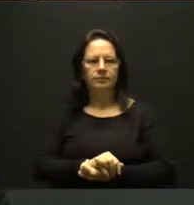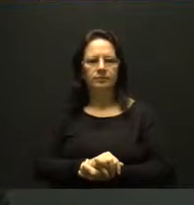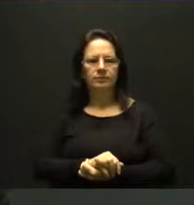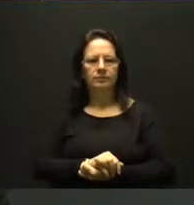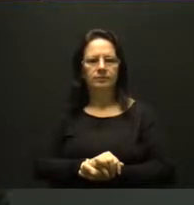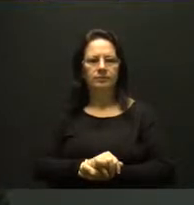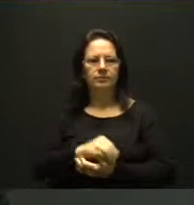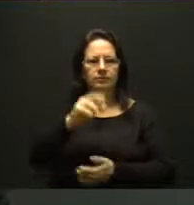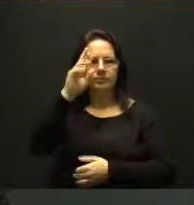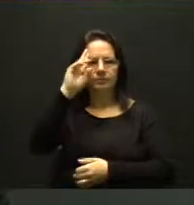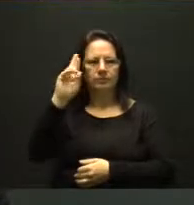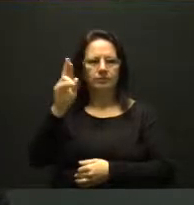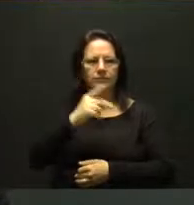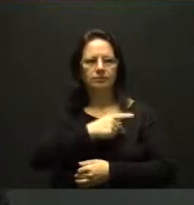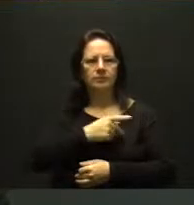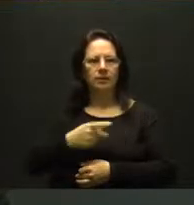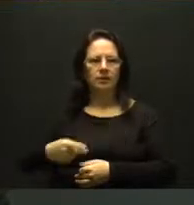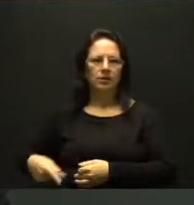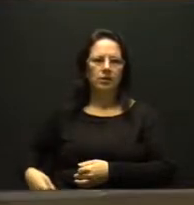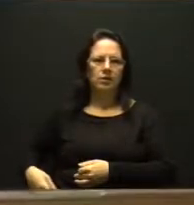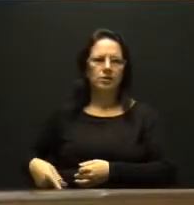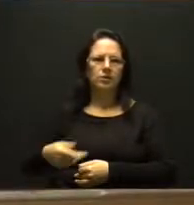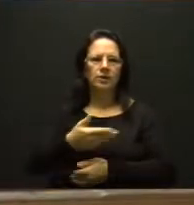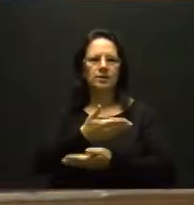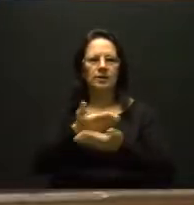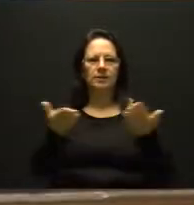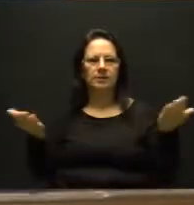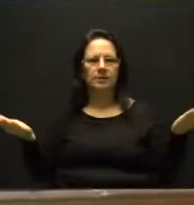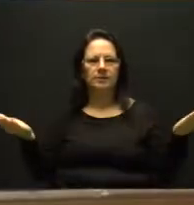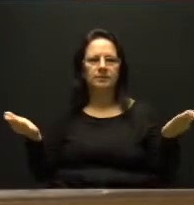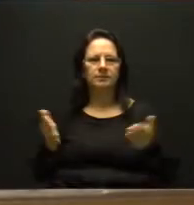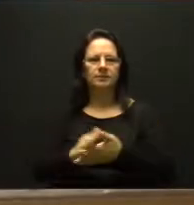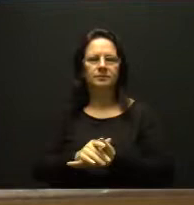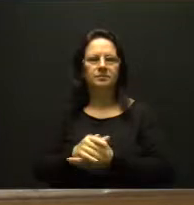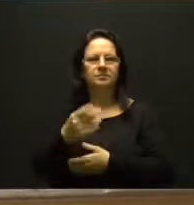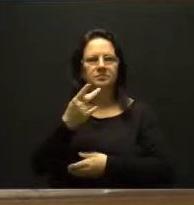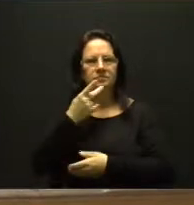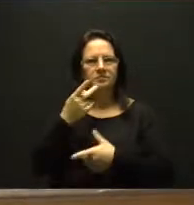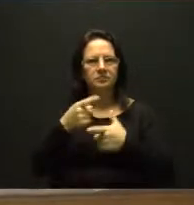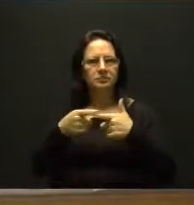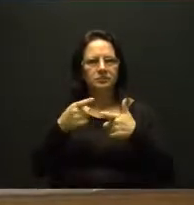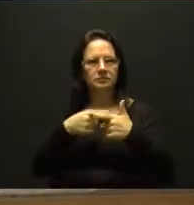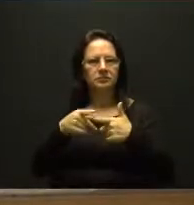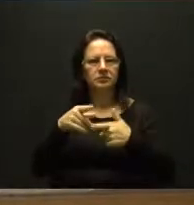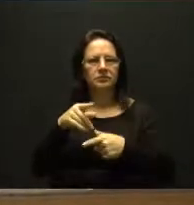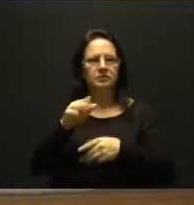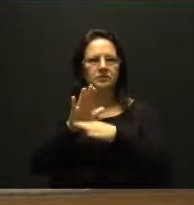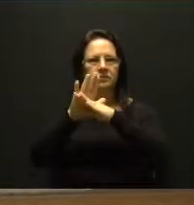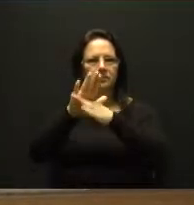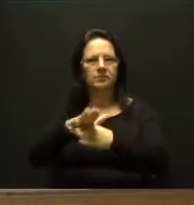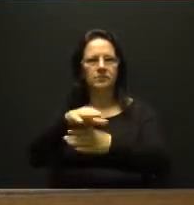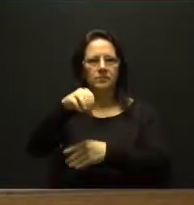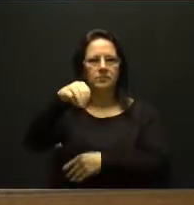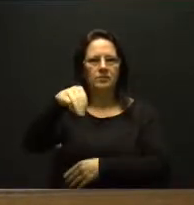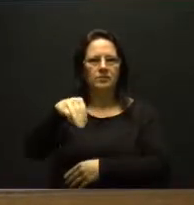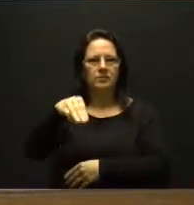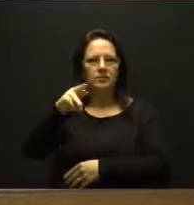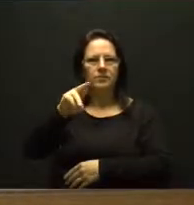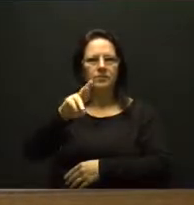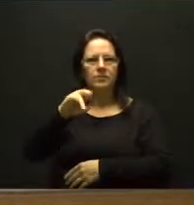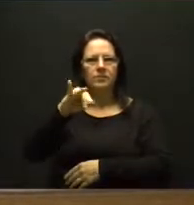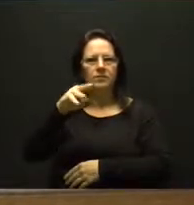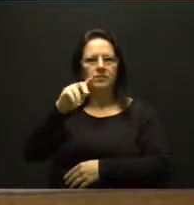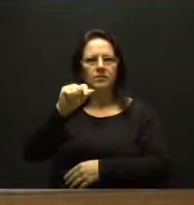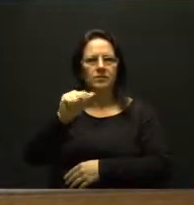o presidente novos pares iria votar no assunto do do auxílio-moradia meu ponto de vista